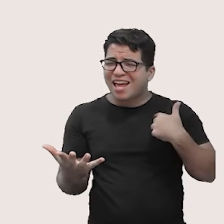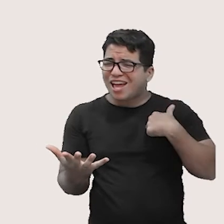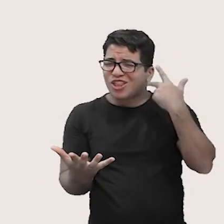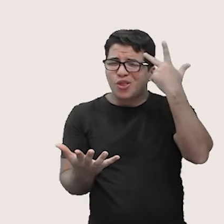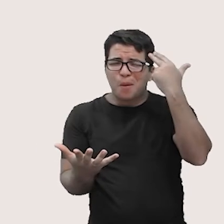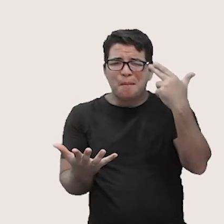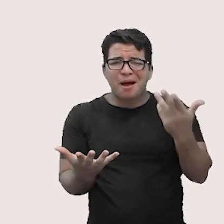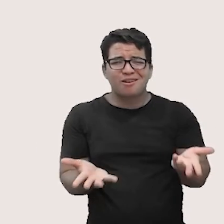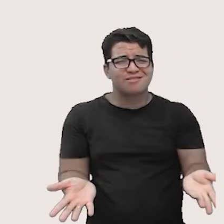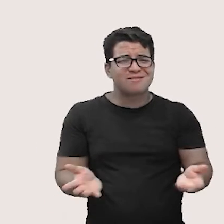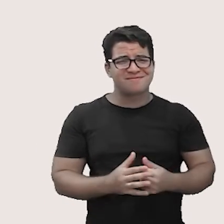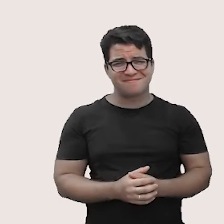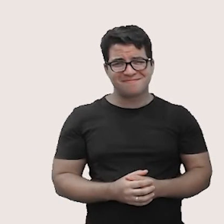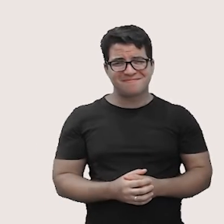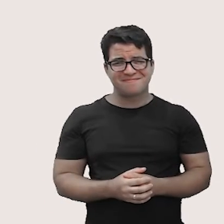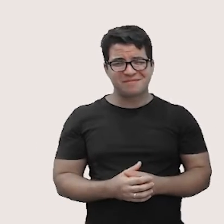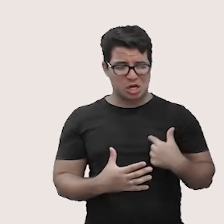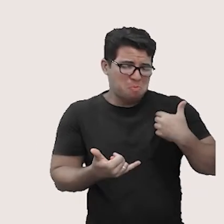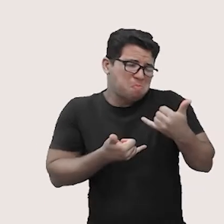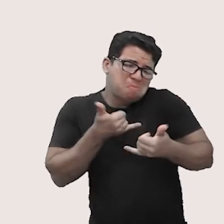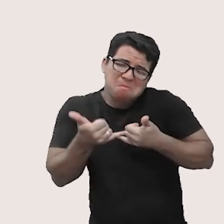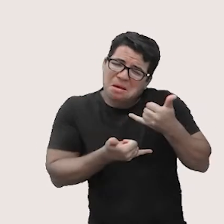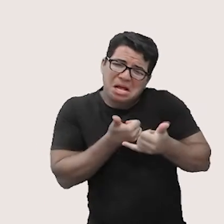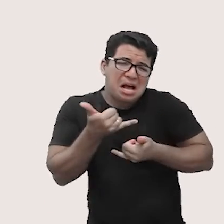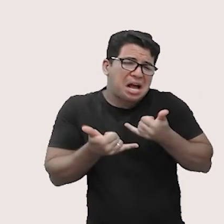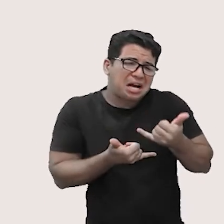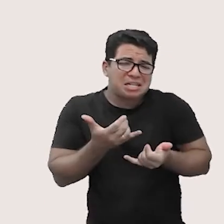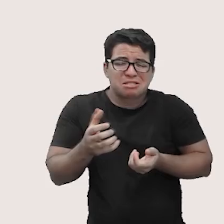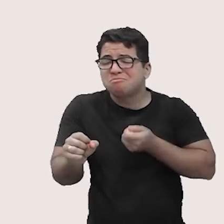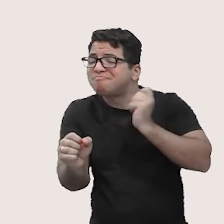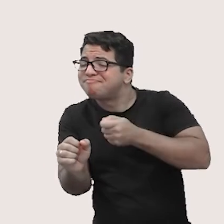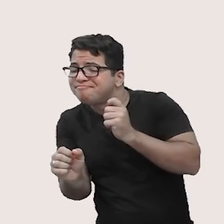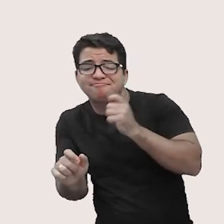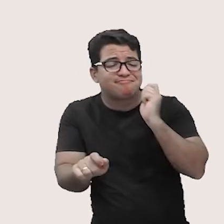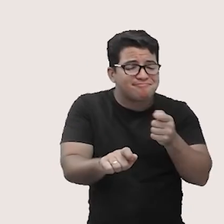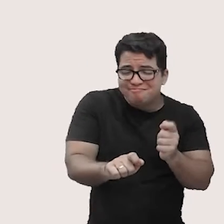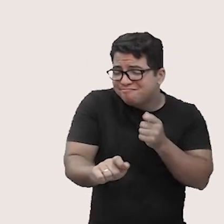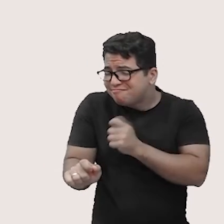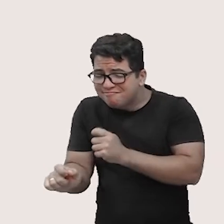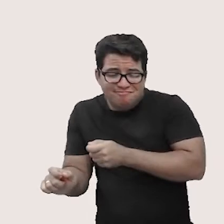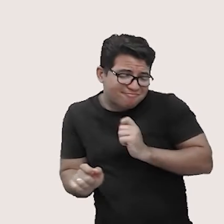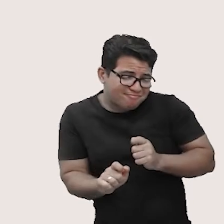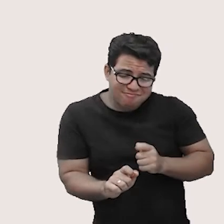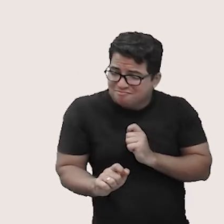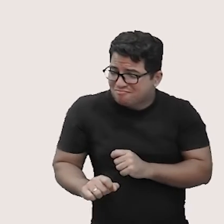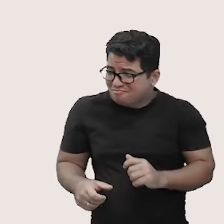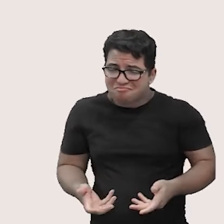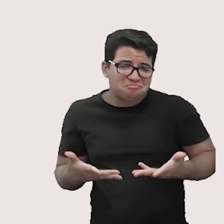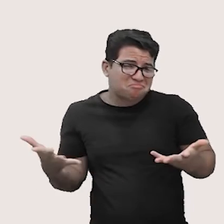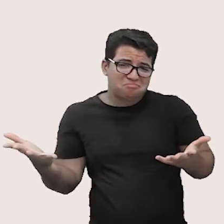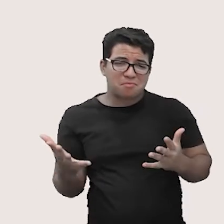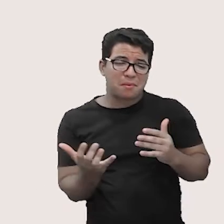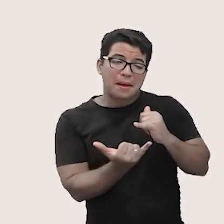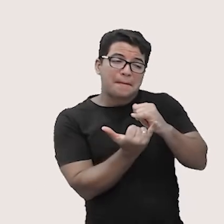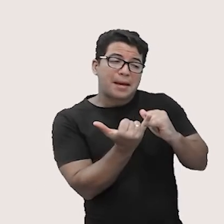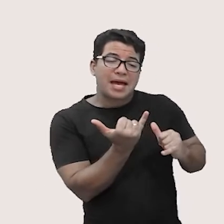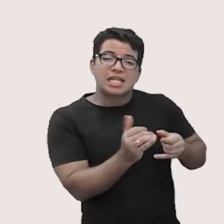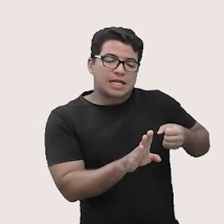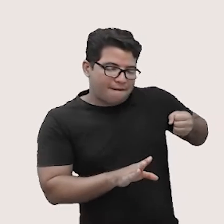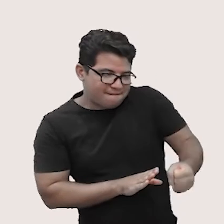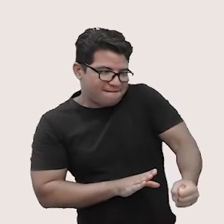Tá brincando, ou querendo fazer cosplay ali de carpinteiro, carpenter, né? Mas para ele é uma